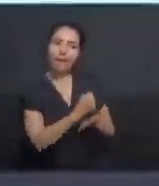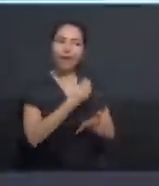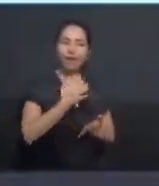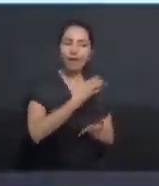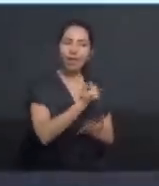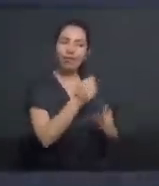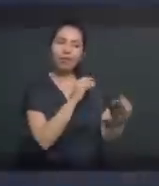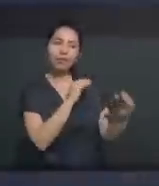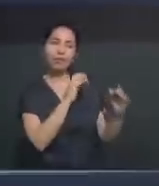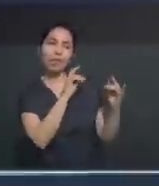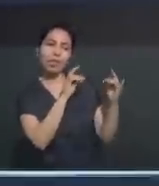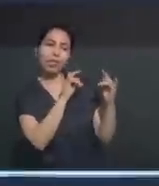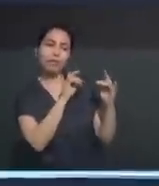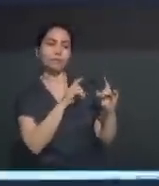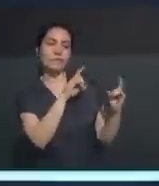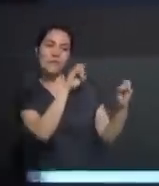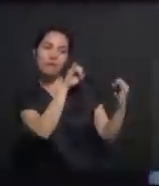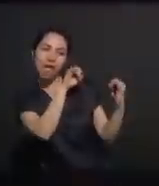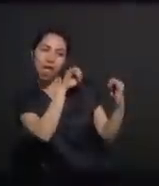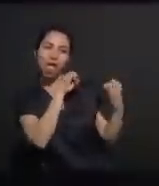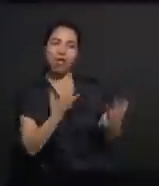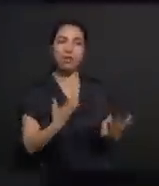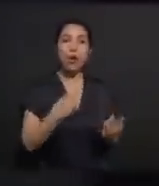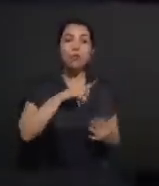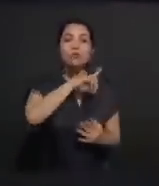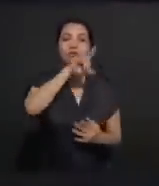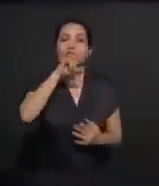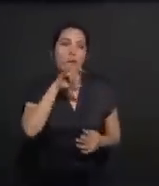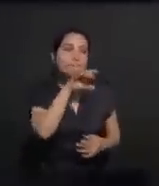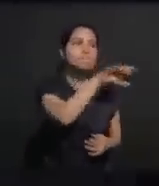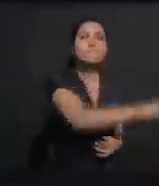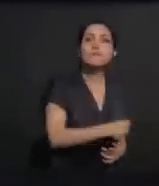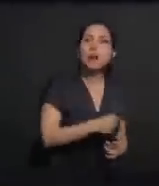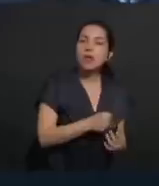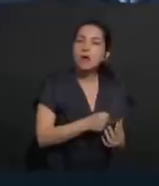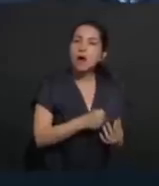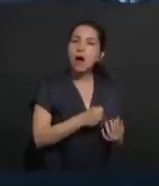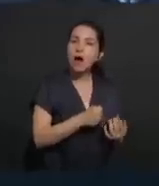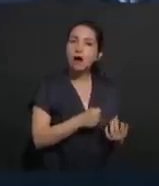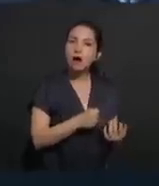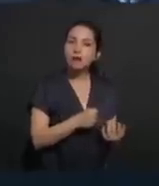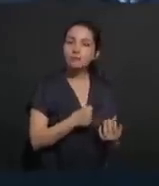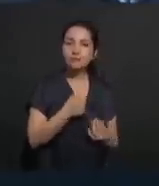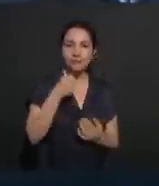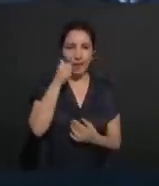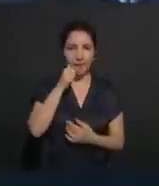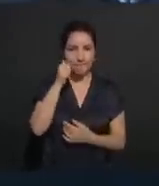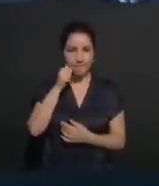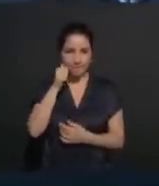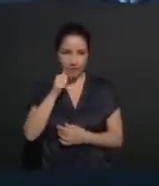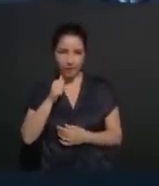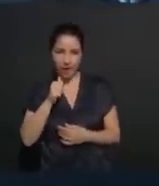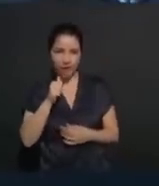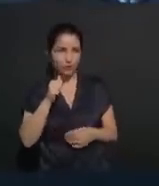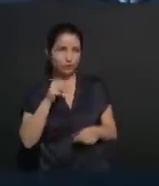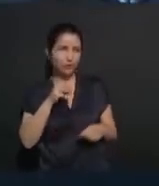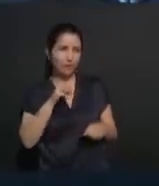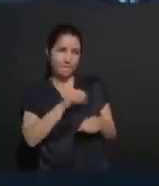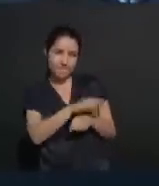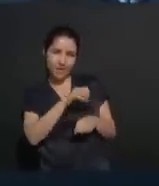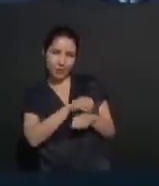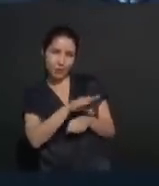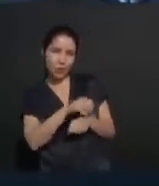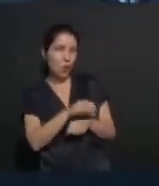Oi. Um dia ela avançou nele. Você não está entendendo, gente. Eu não estou falando que ela mandou uma boquinha no WhatsApp. Sim,